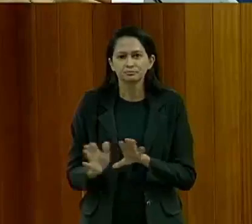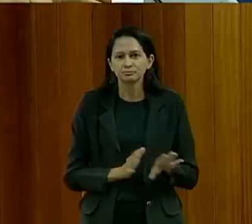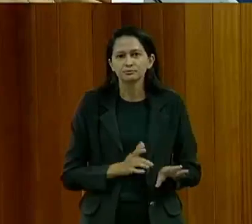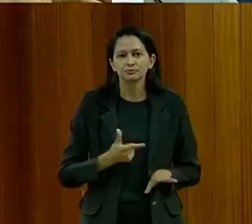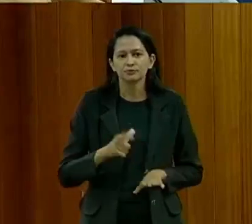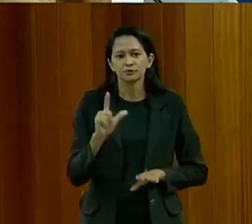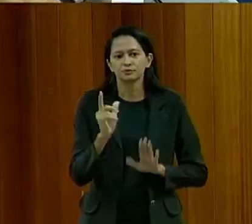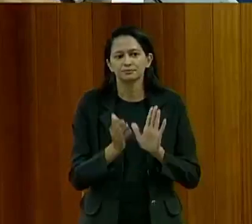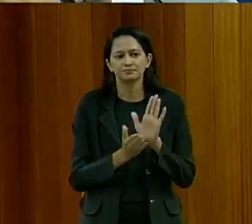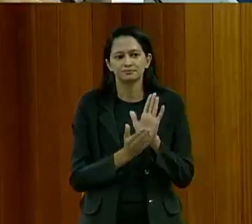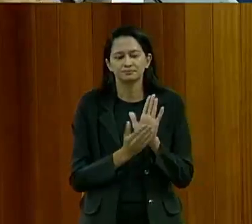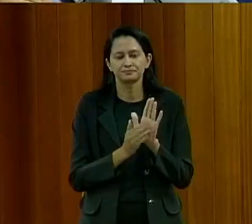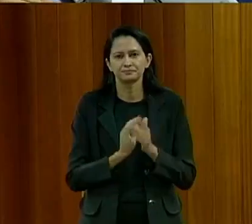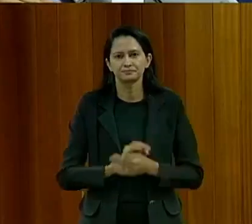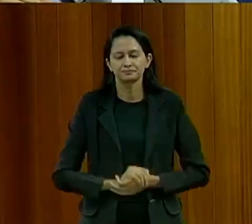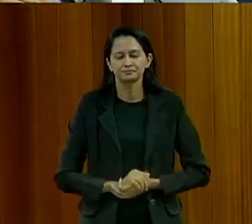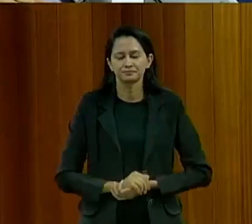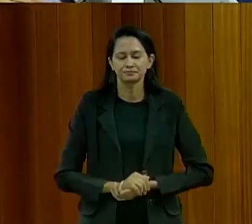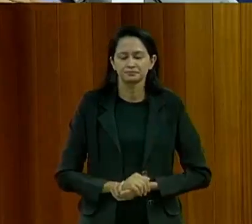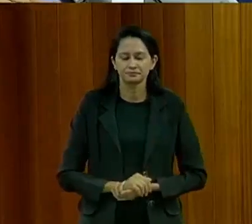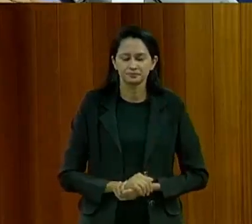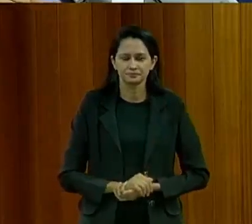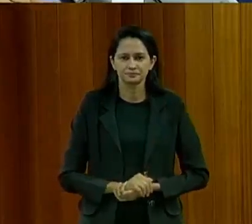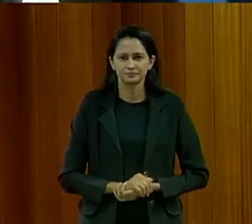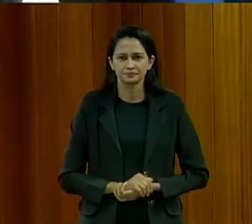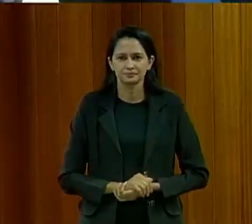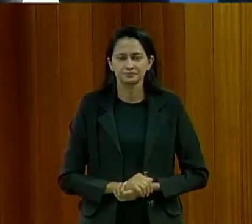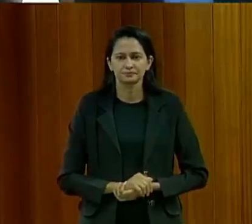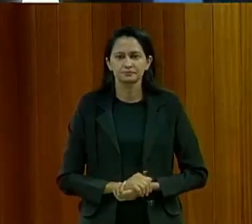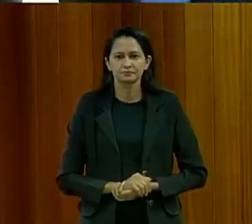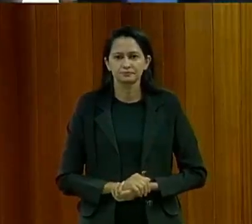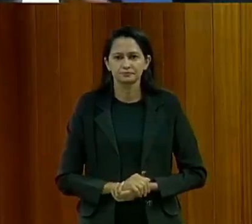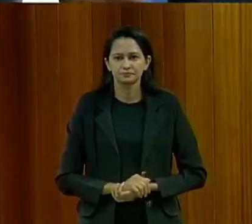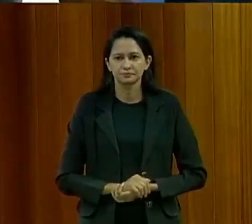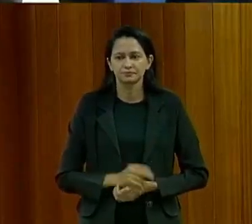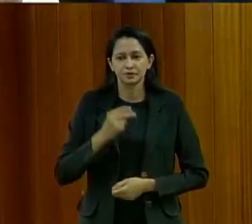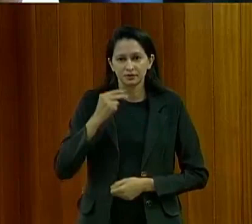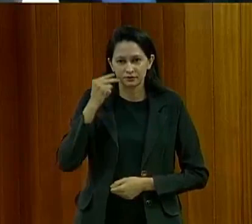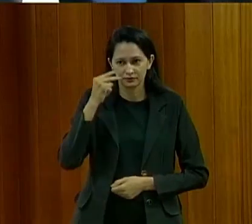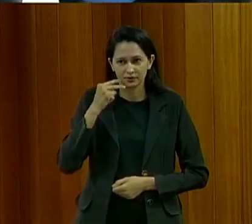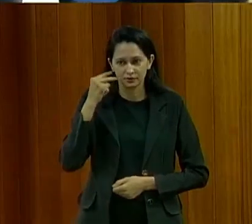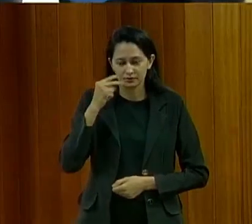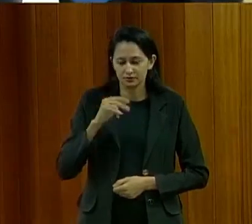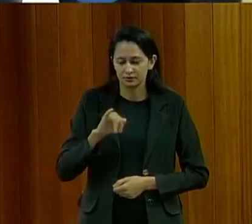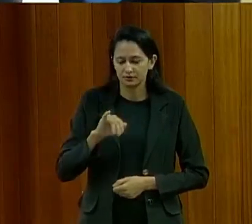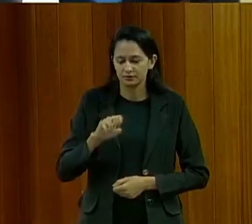senhor próximo projeto, senhor presidente, vereador Isaías Ribeiro, de número